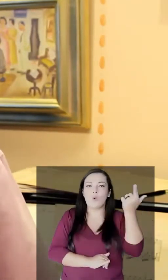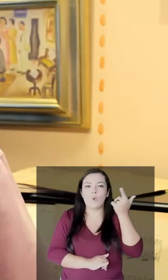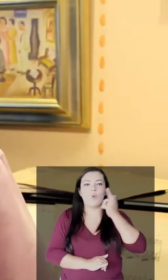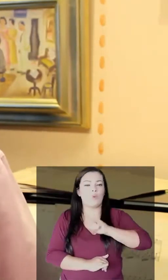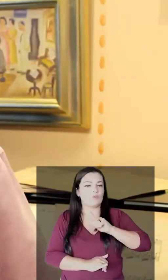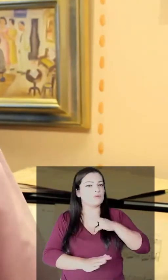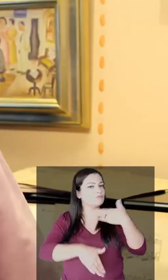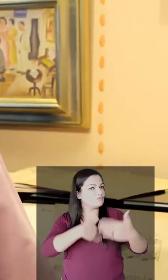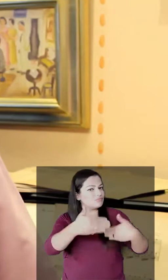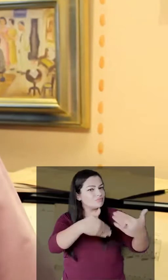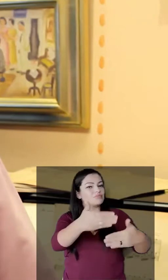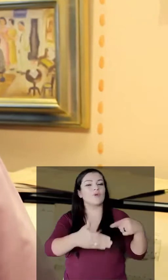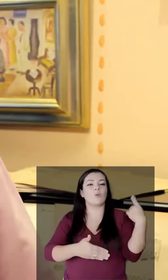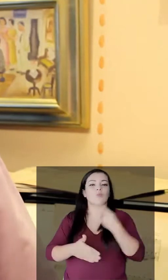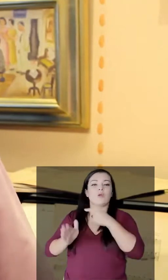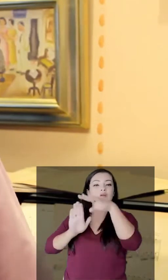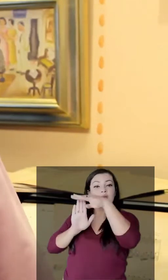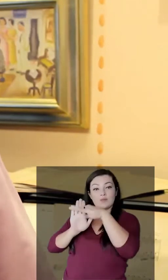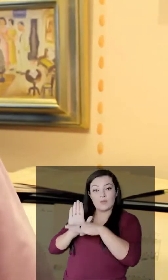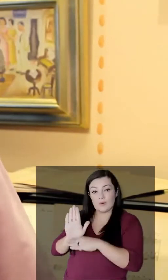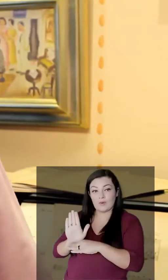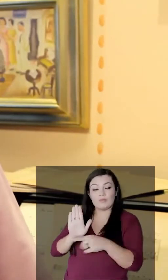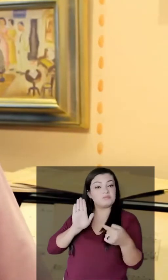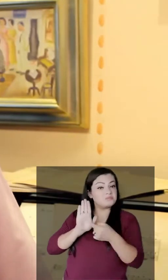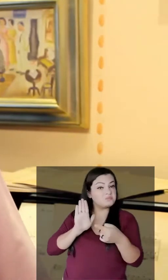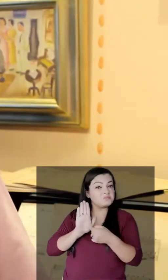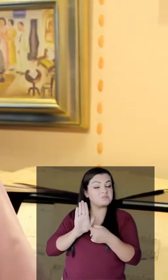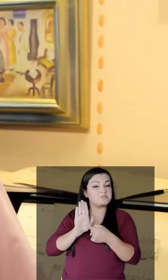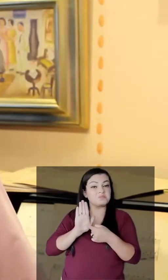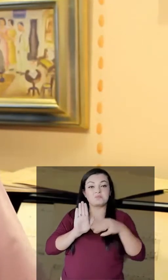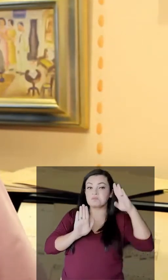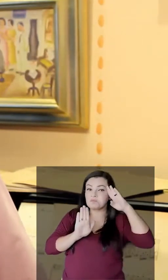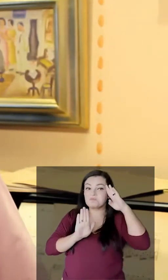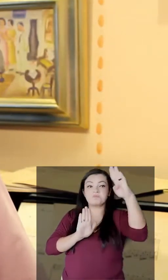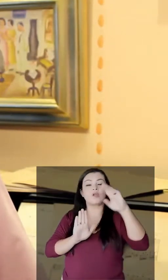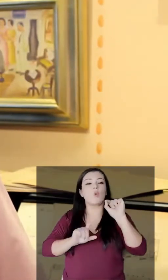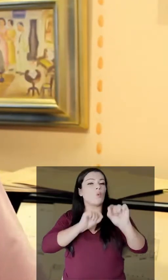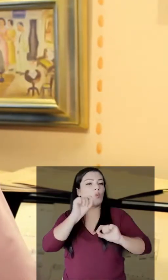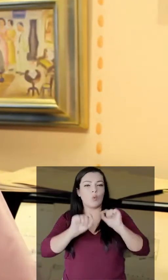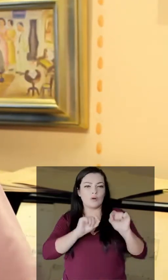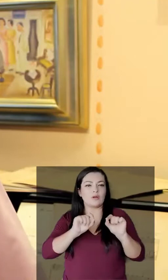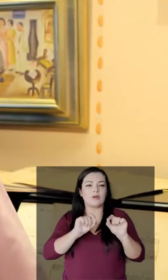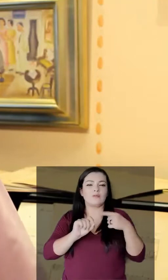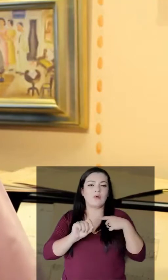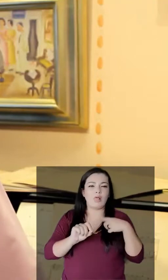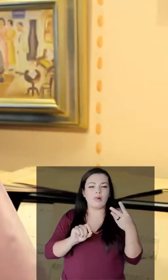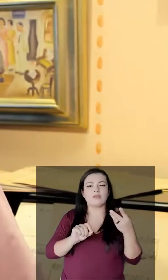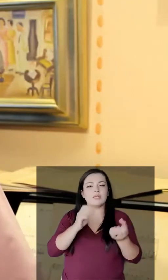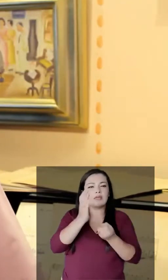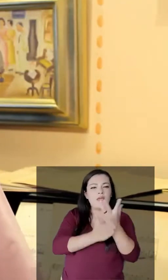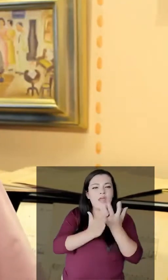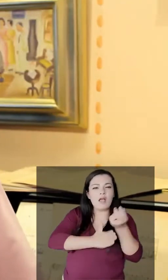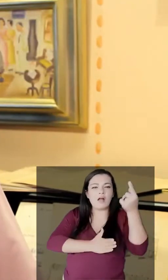o nosso programa, cujo conceito orientador este ano foi Compondo Memórias. E